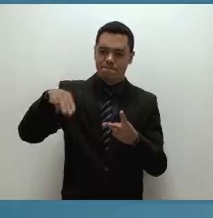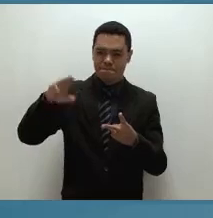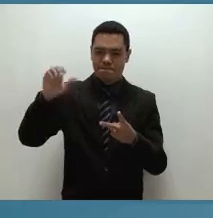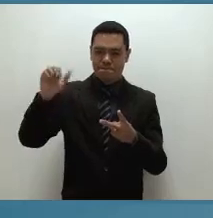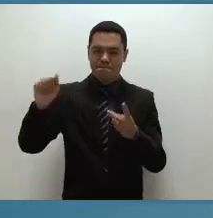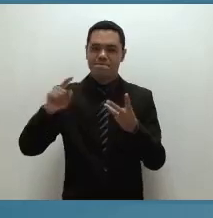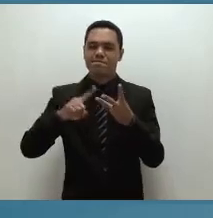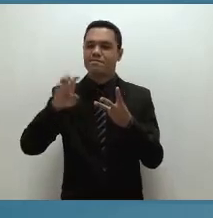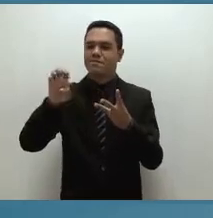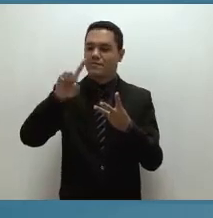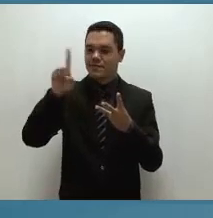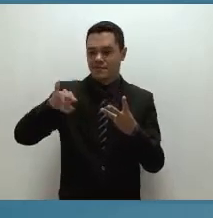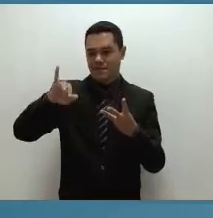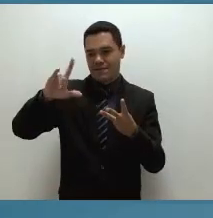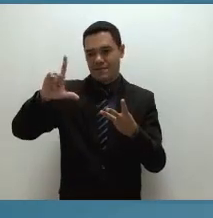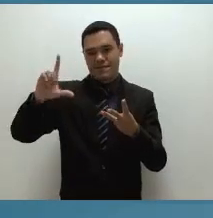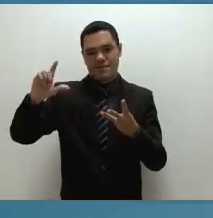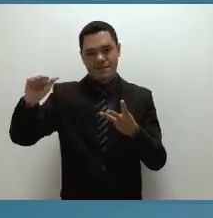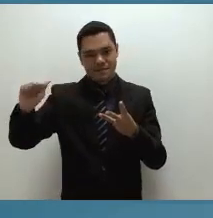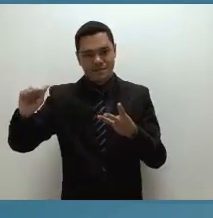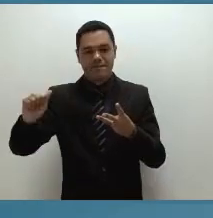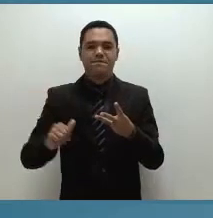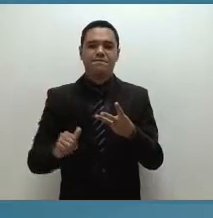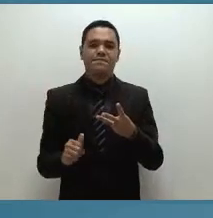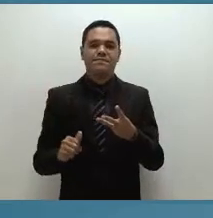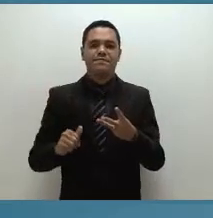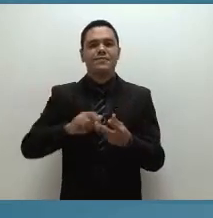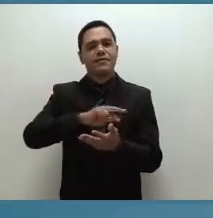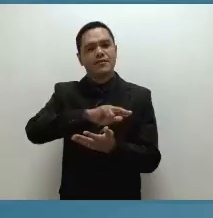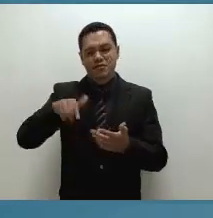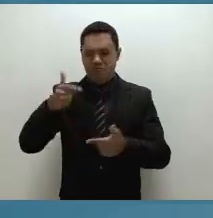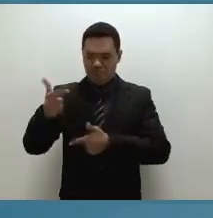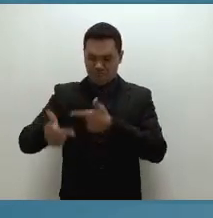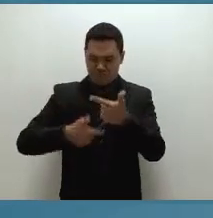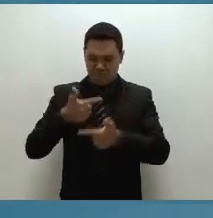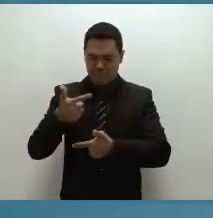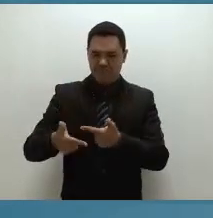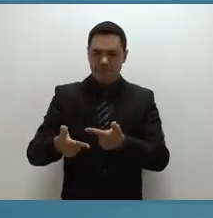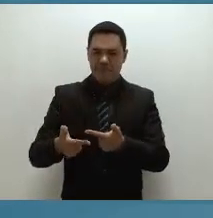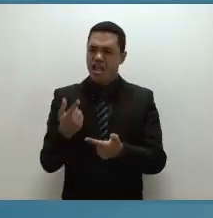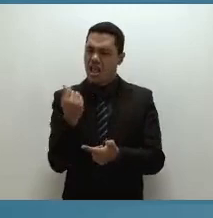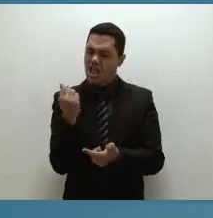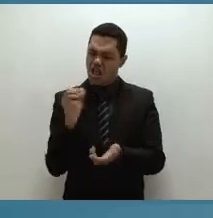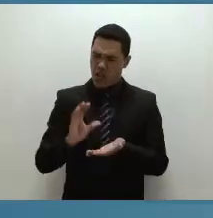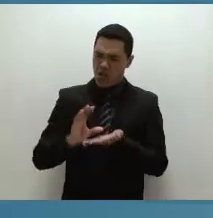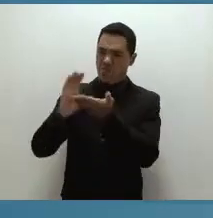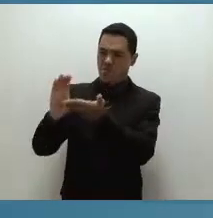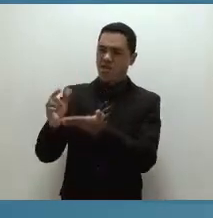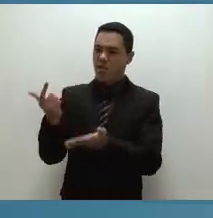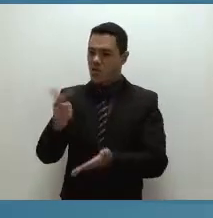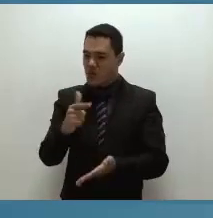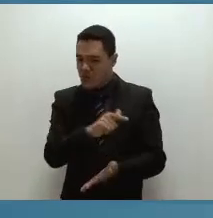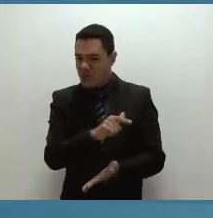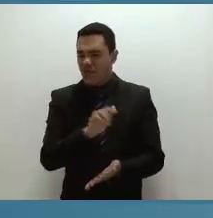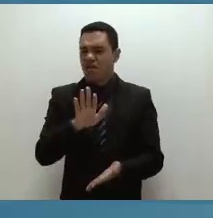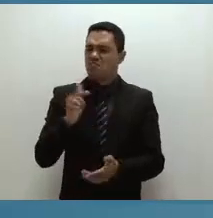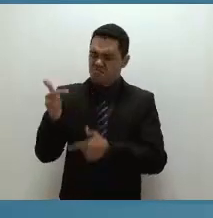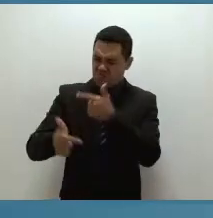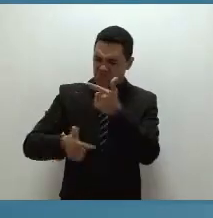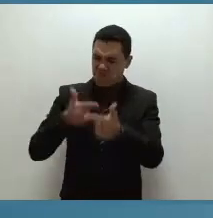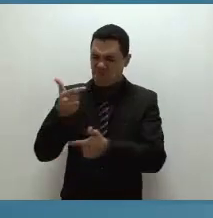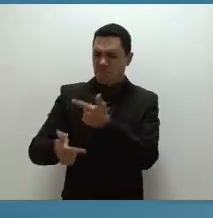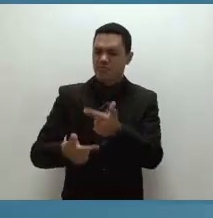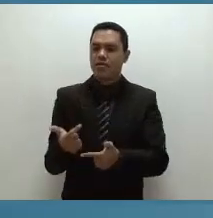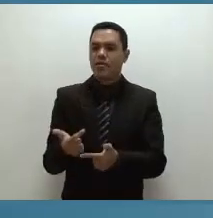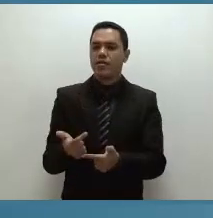que trabalhem com a cidade do Roberto, não tem remuneração, só tem trabalho, mas eu